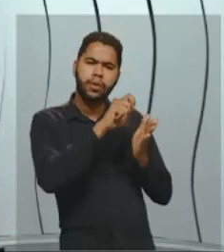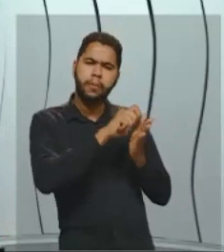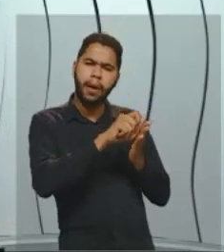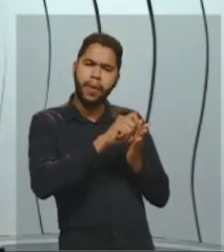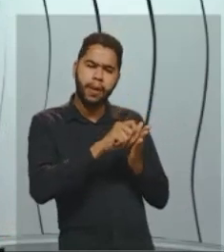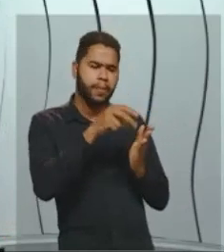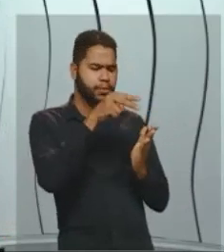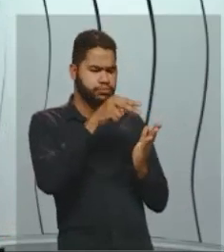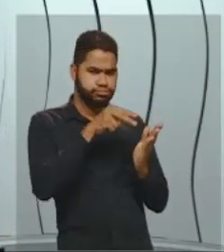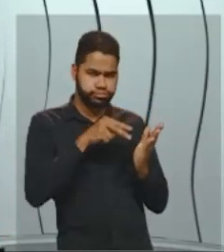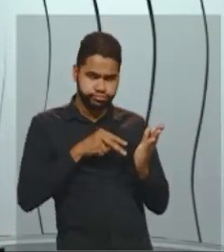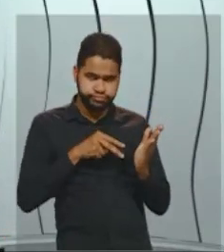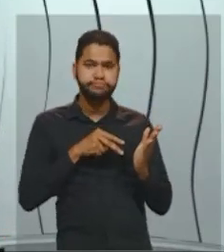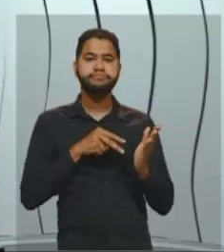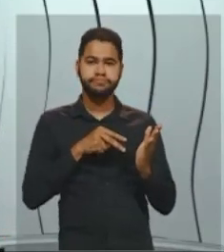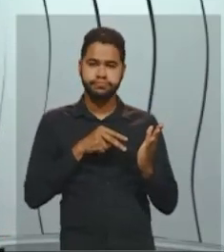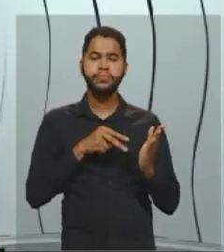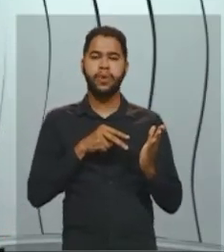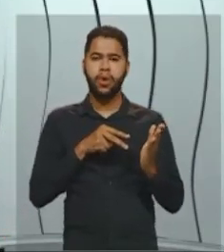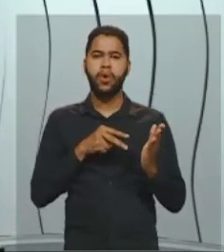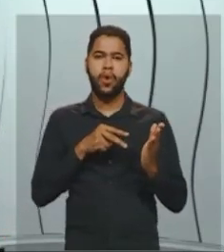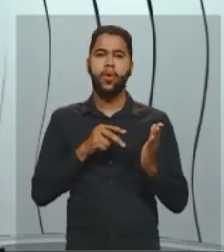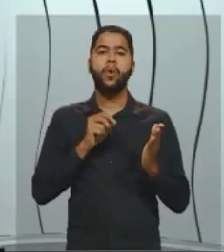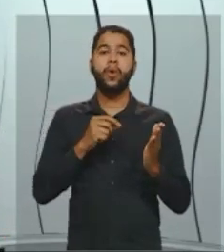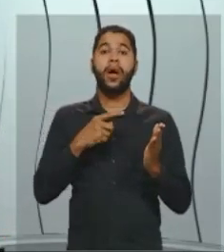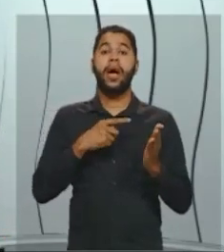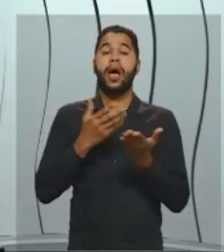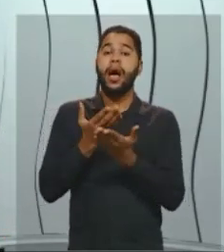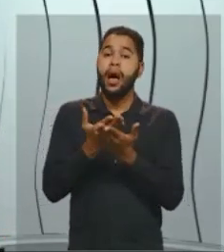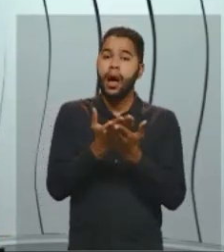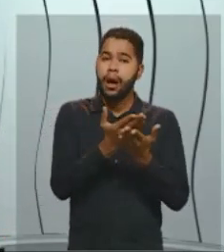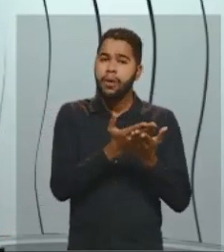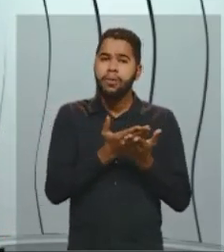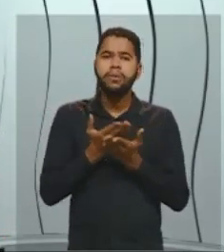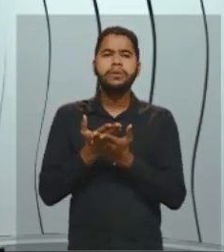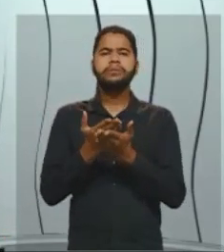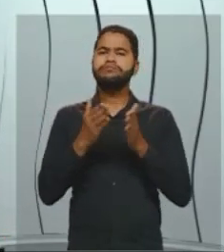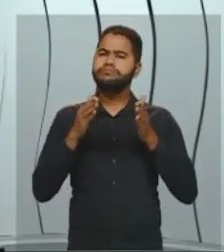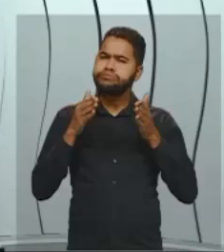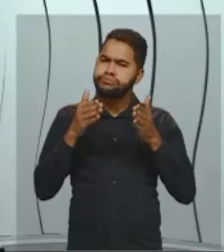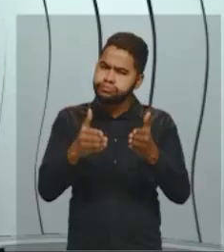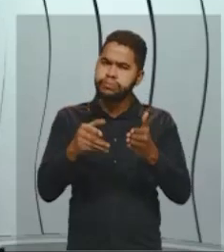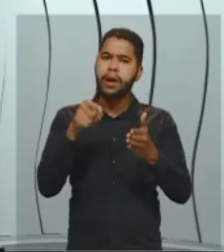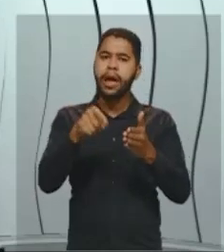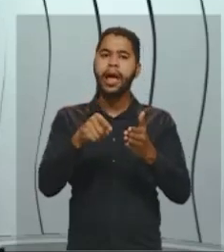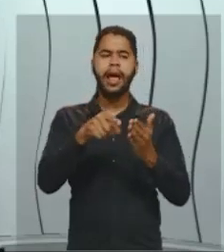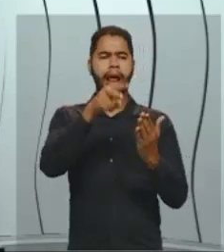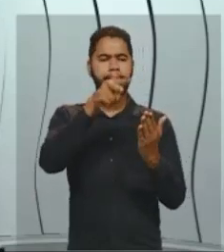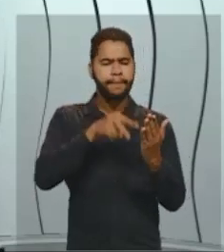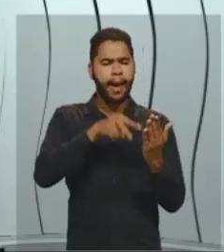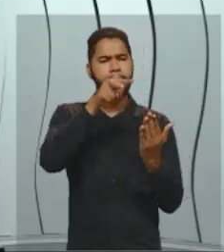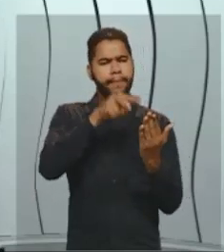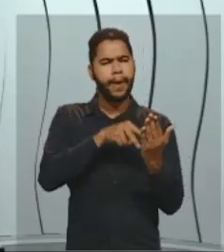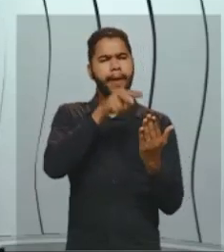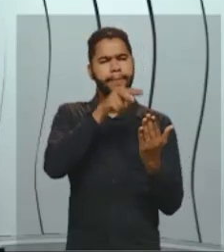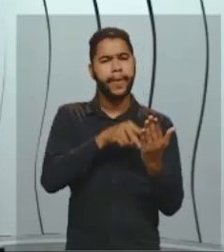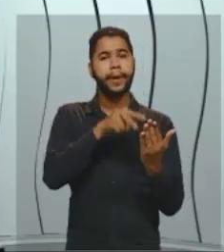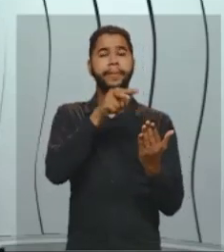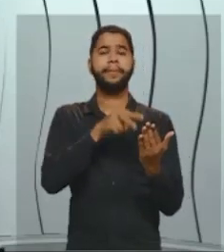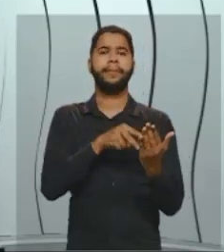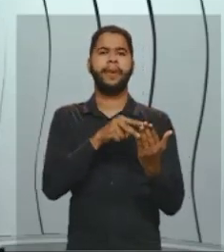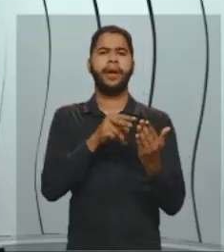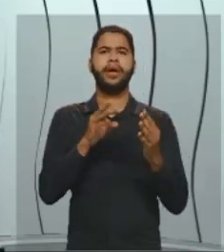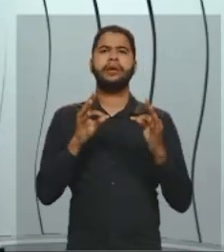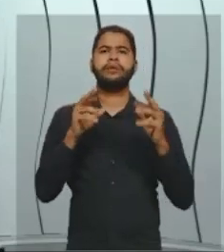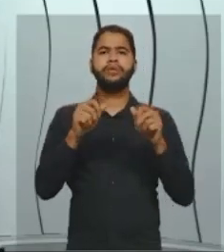da... Então, as aulas estão se fixando muito na parte de leitura, porque nem todo